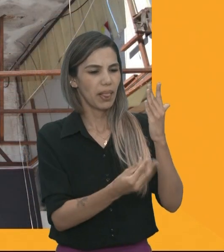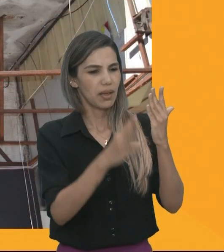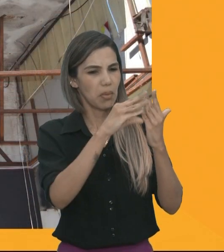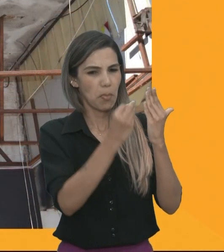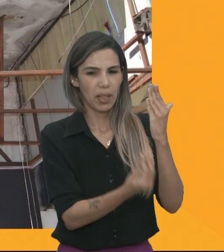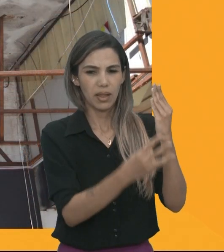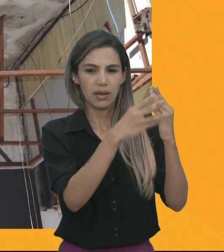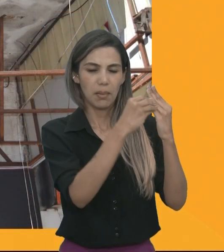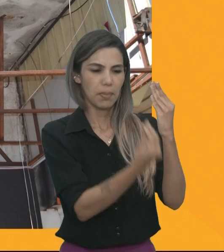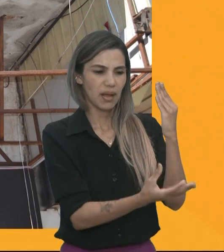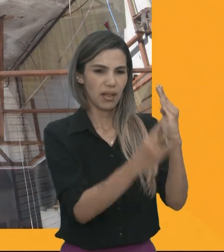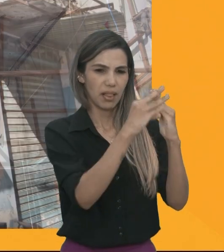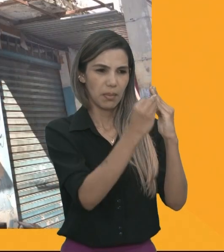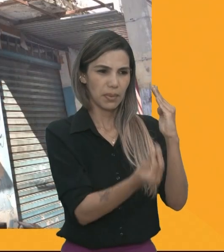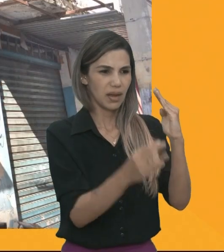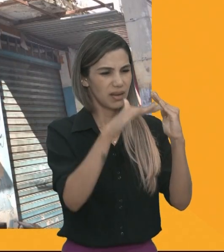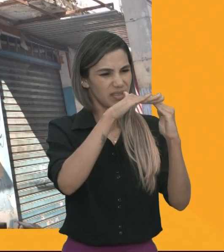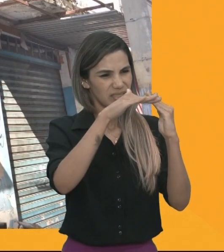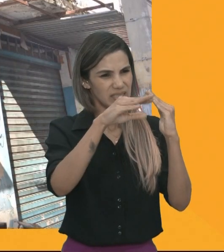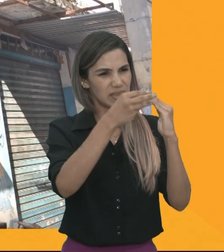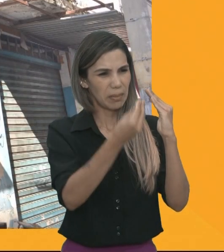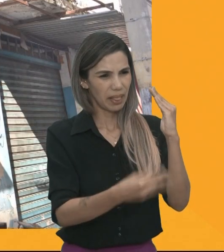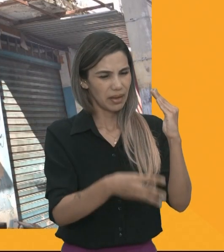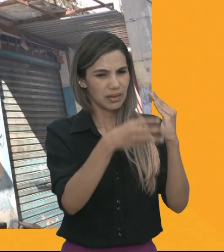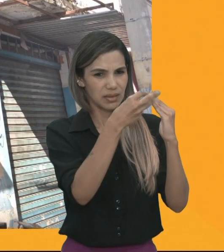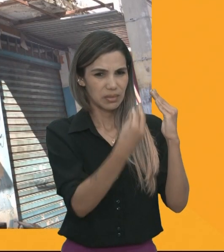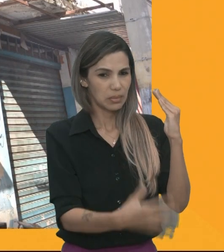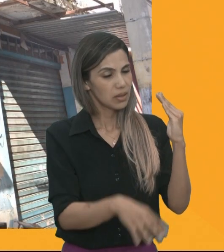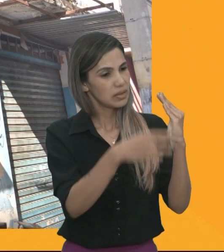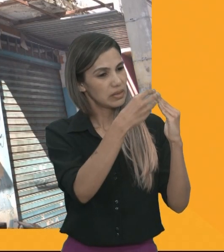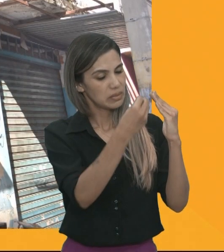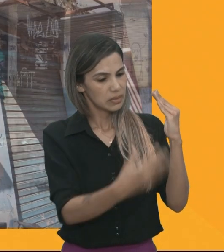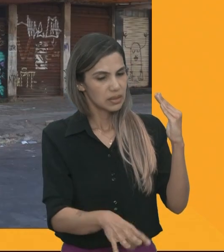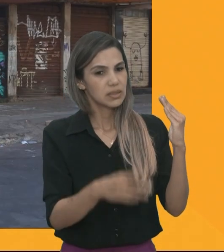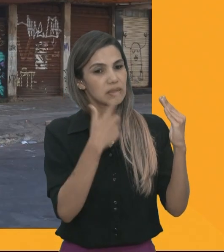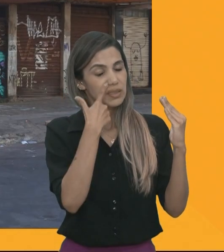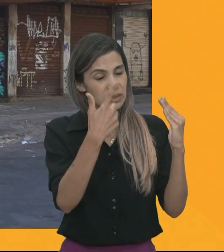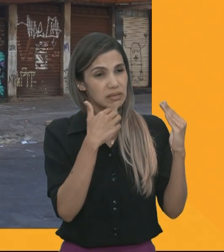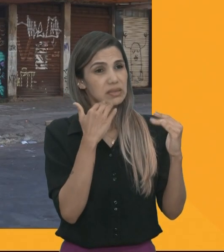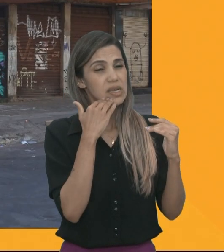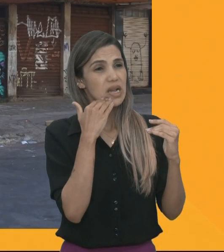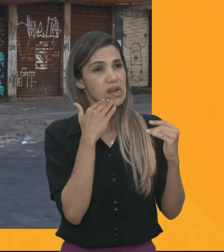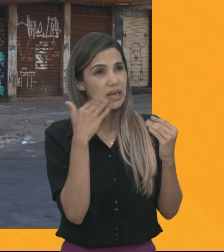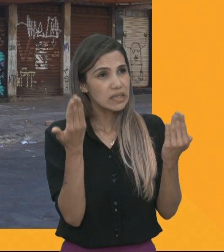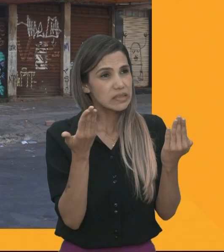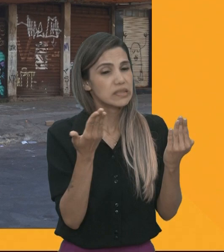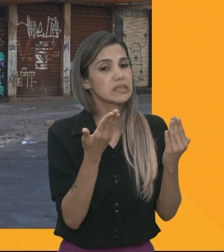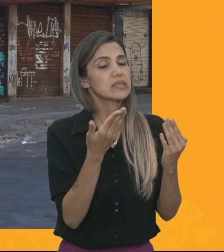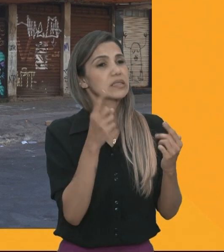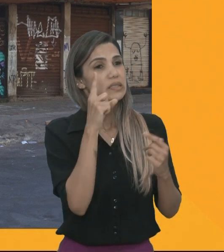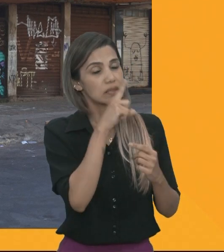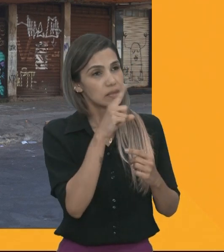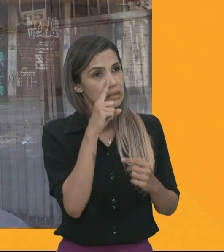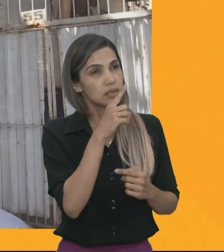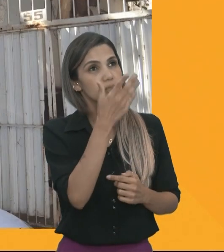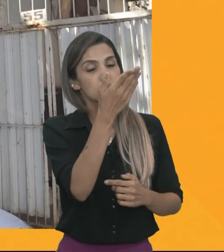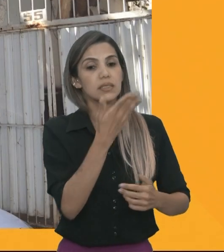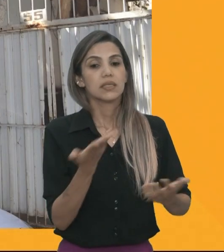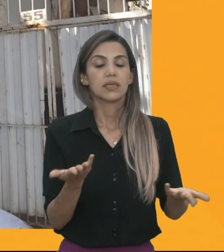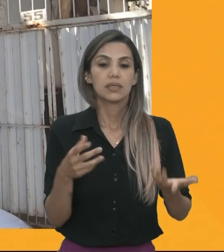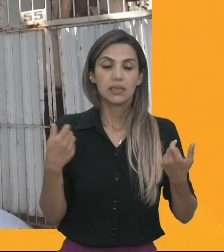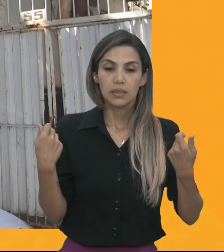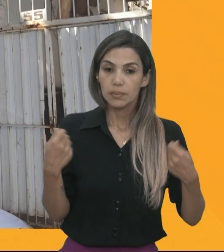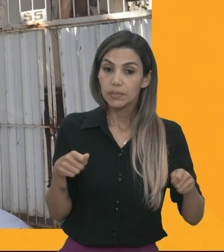bem degradado esse concreto lá nessas marquises no centro. Então, esse olhar